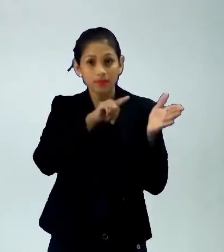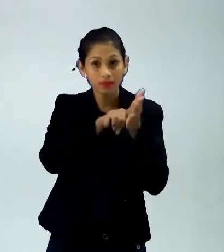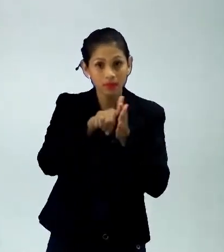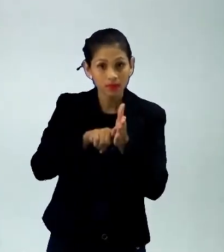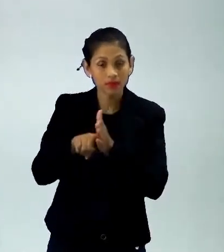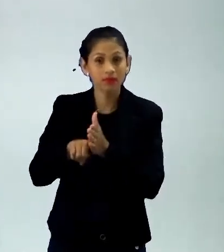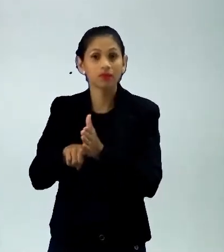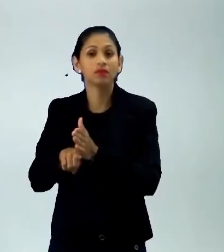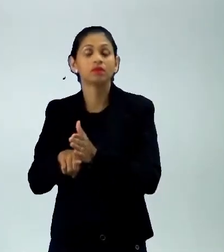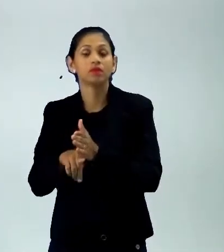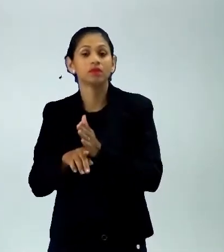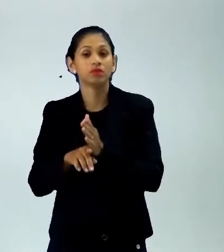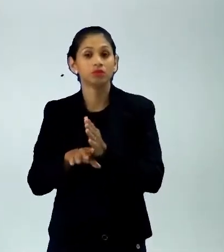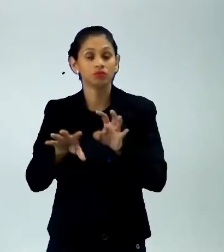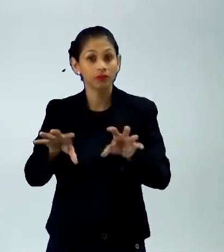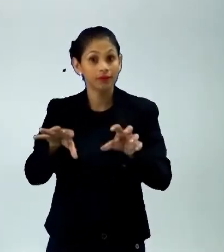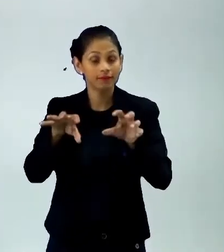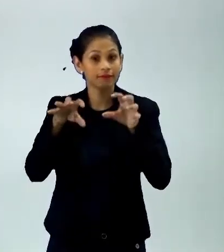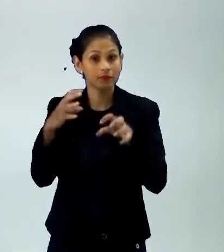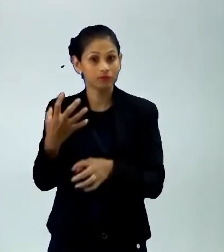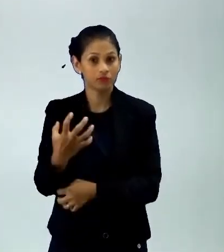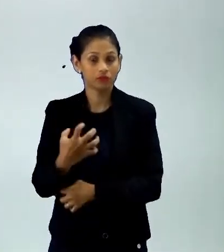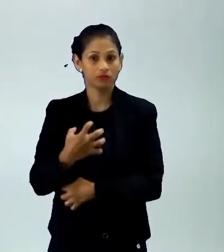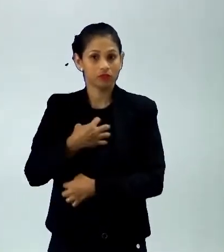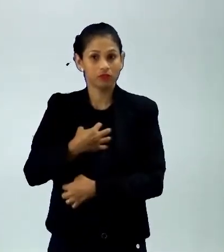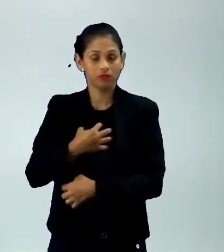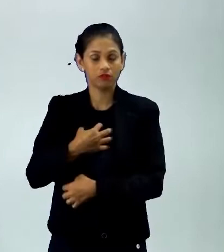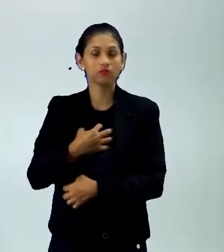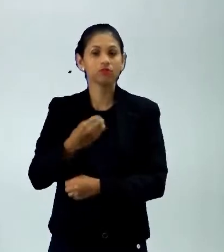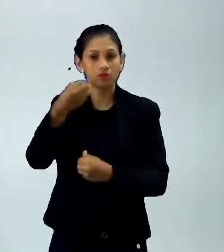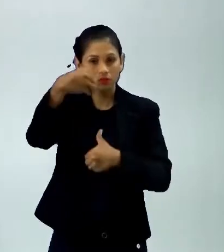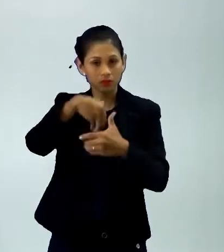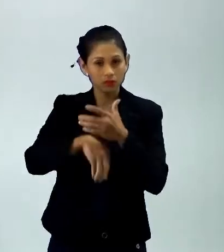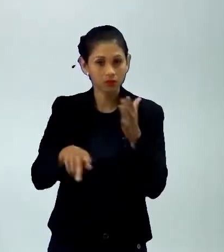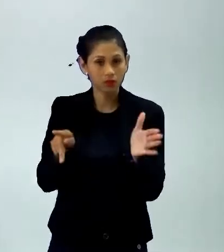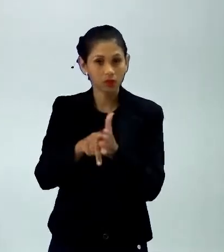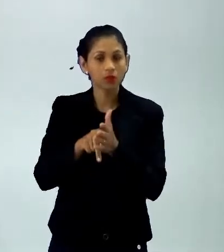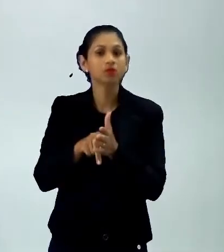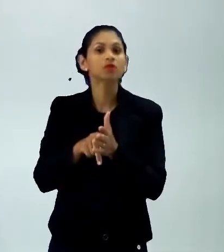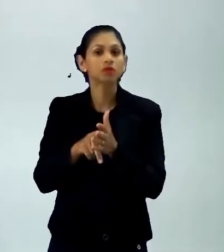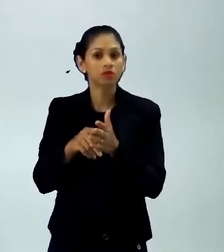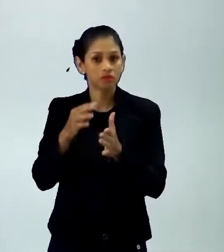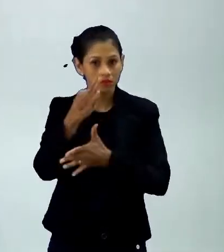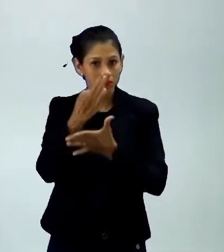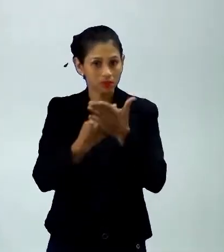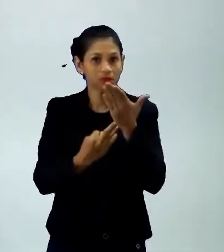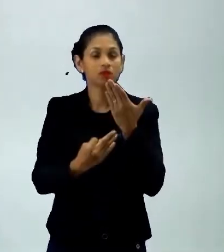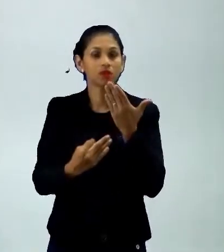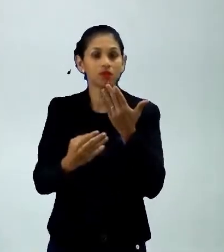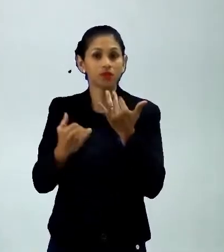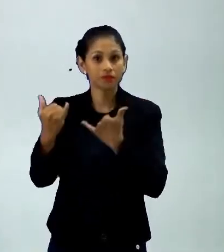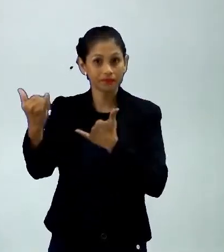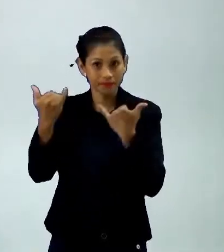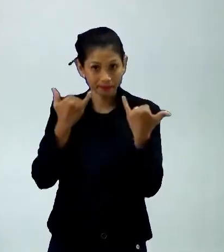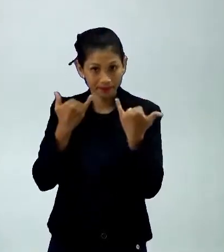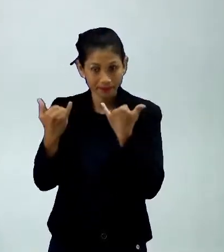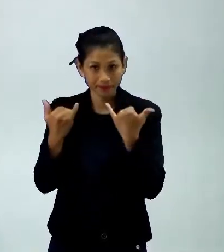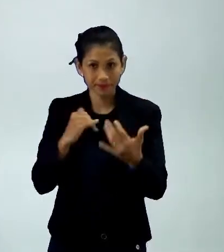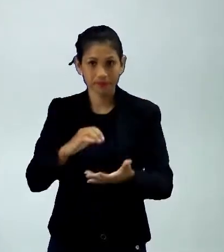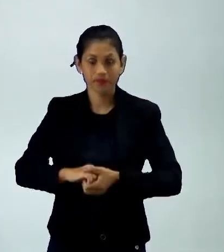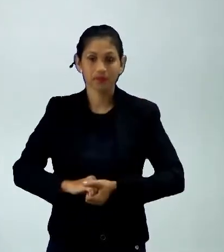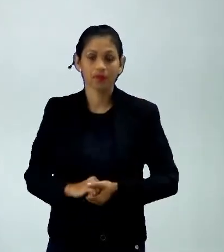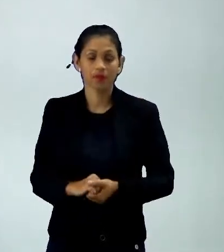é análise de efeitos de sentido em textos publicitários. Vamos continuar? E para a